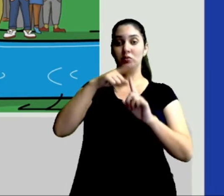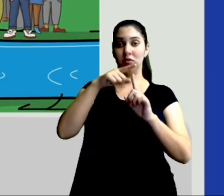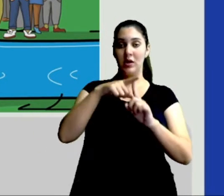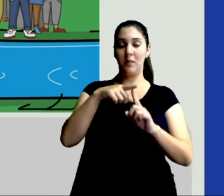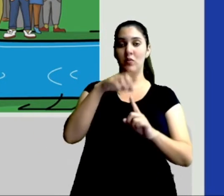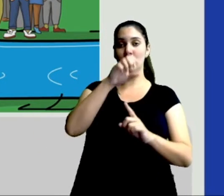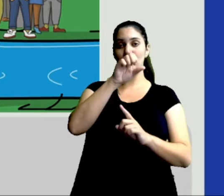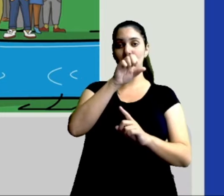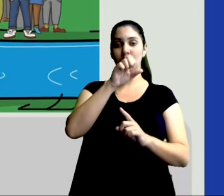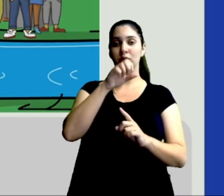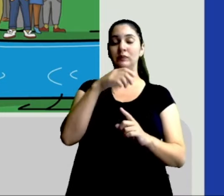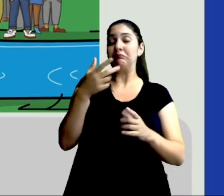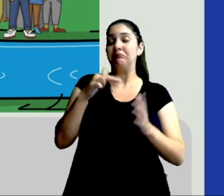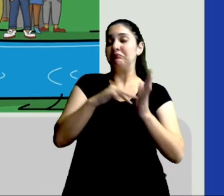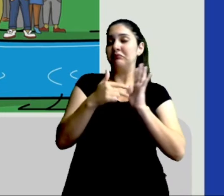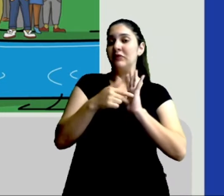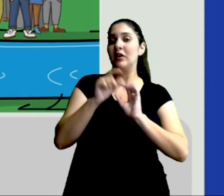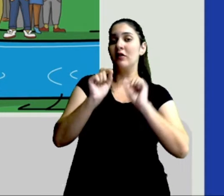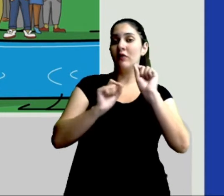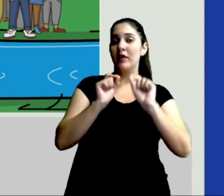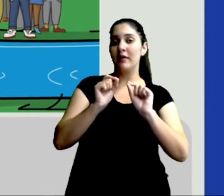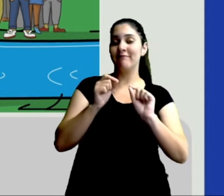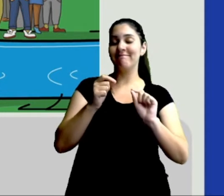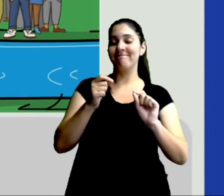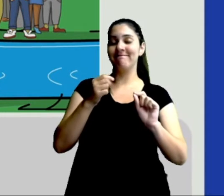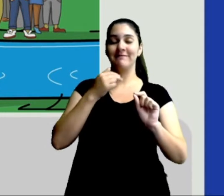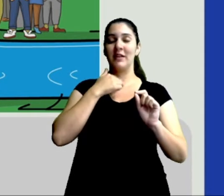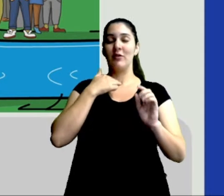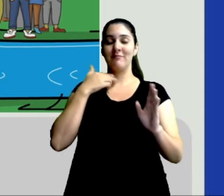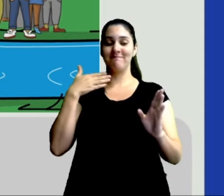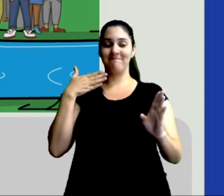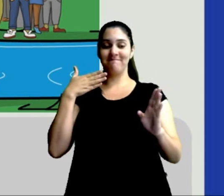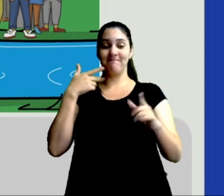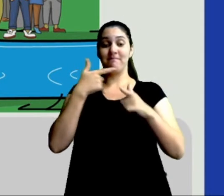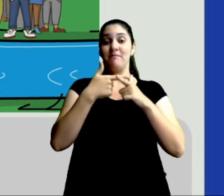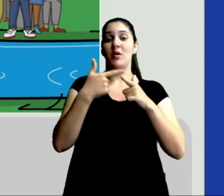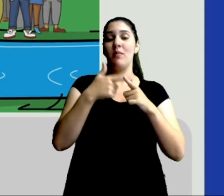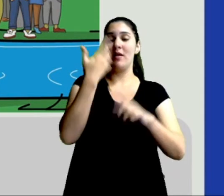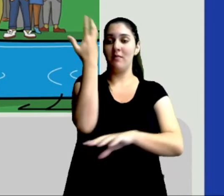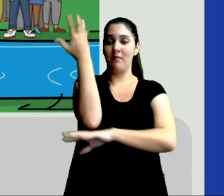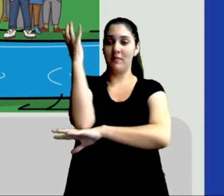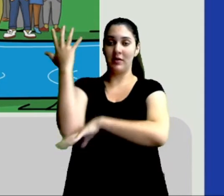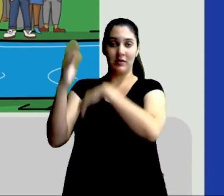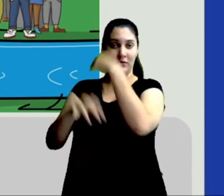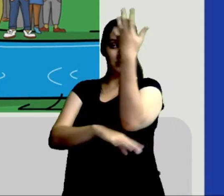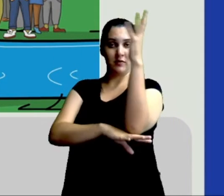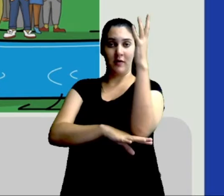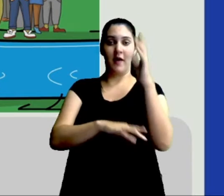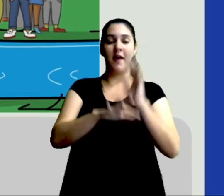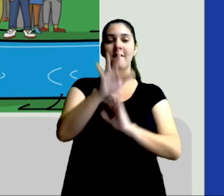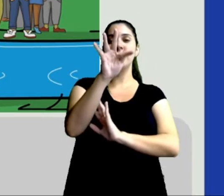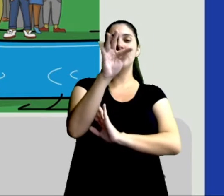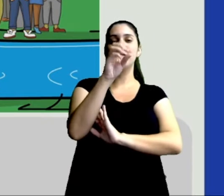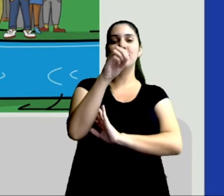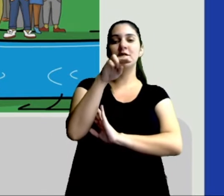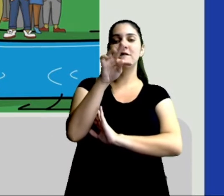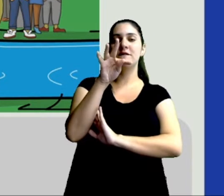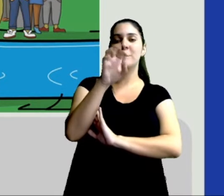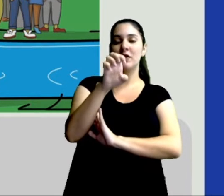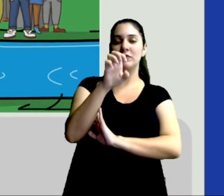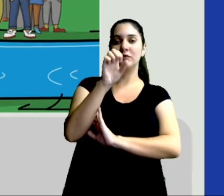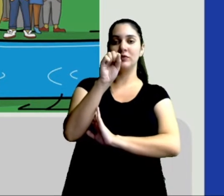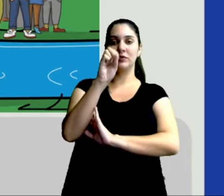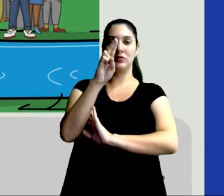sustentáveis, não significa que não há impacto ambiental. Quando a gente fala de fonte sustentável, quando a gente fala de